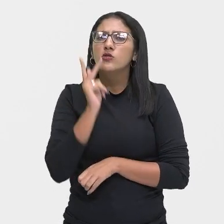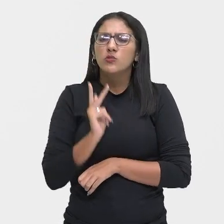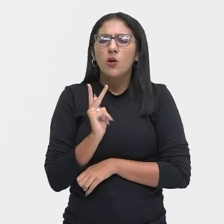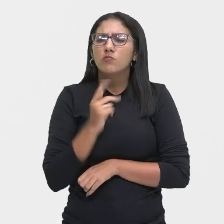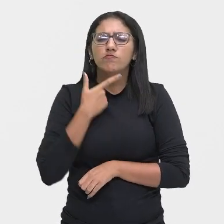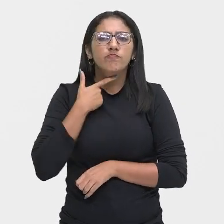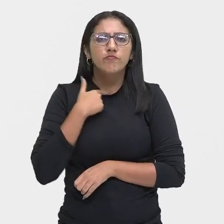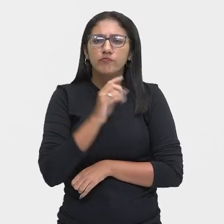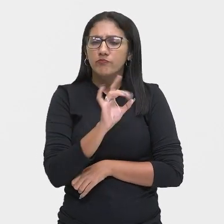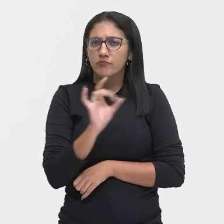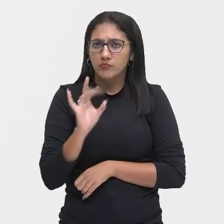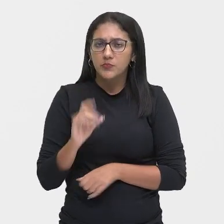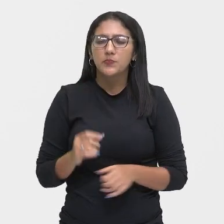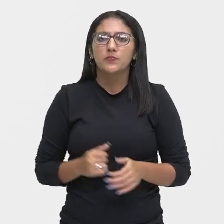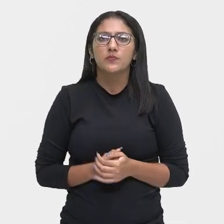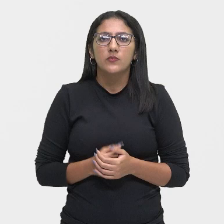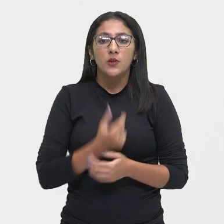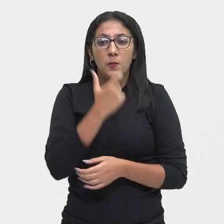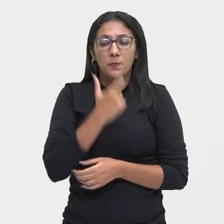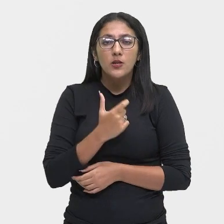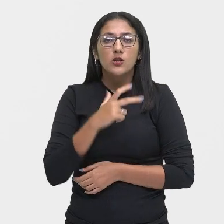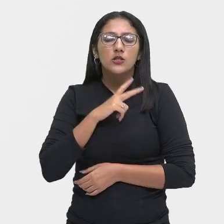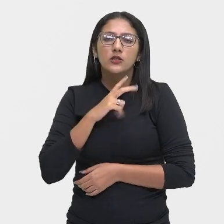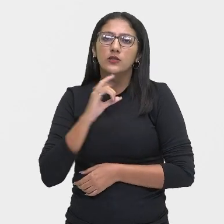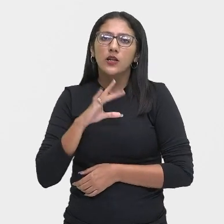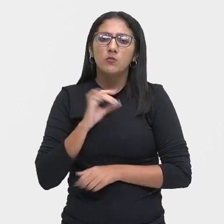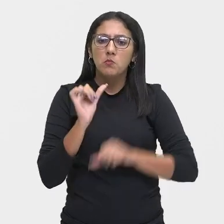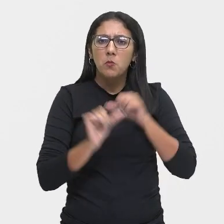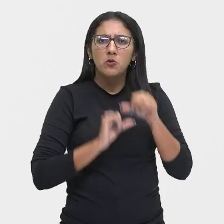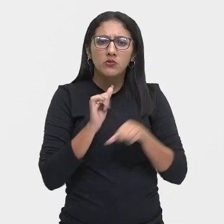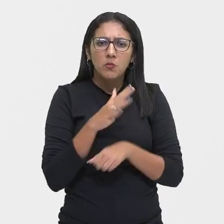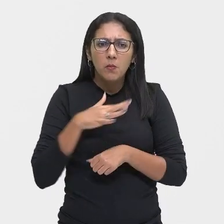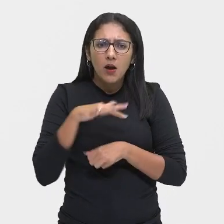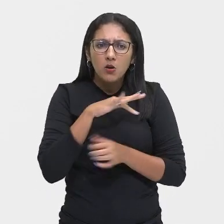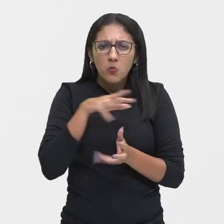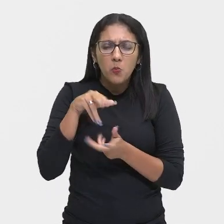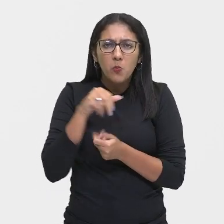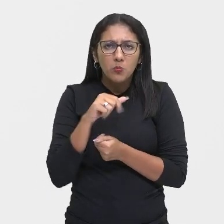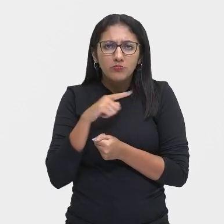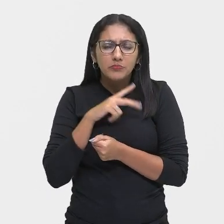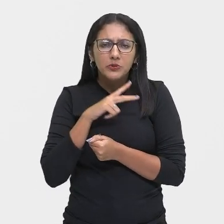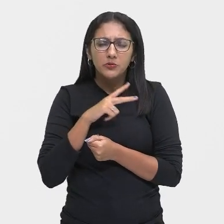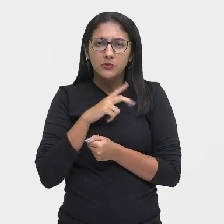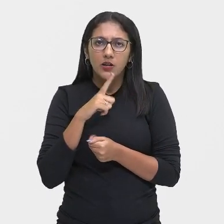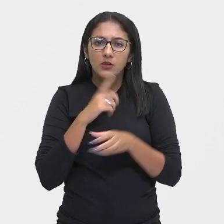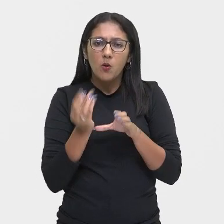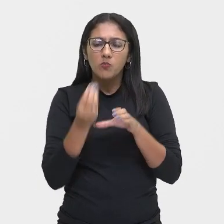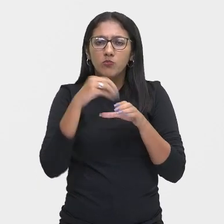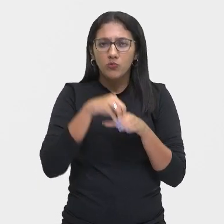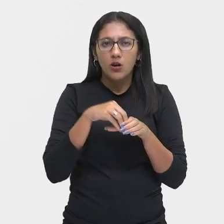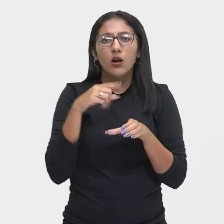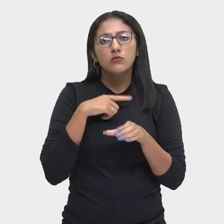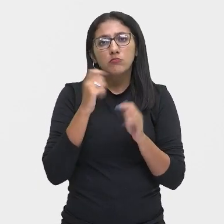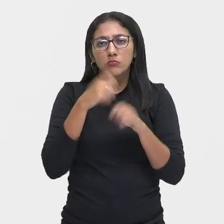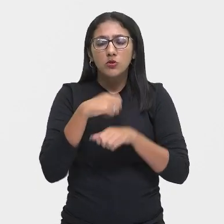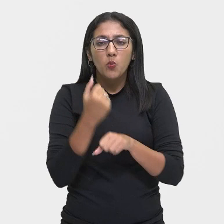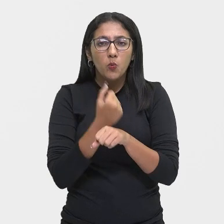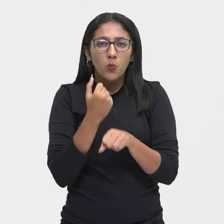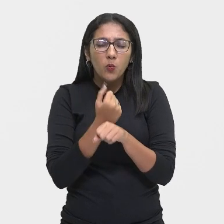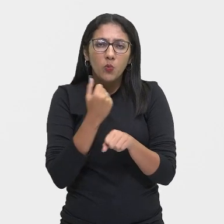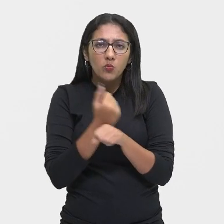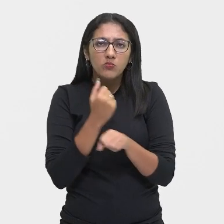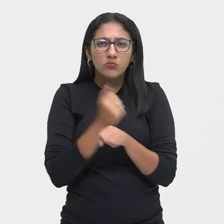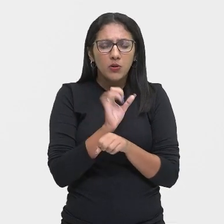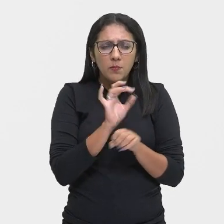melhor, ou seja, o jogador pode modificar o mundo virtual em que está inserido e construir